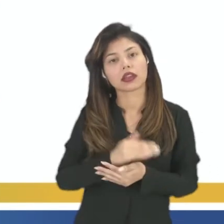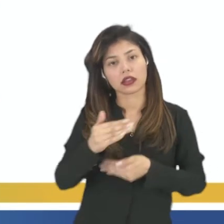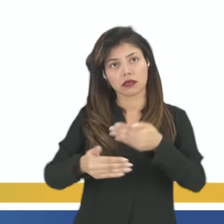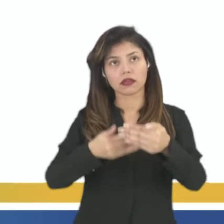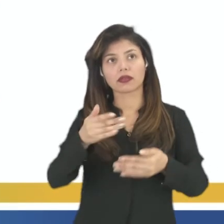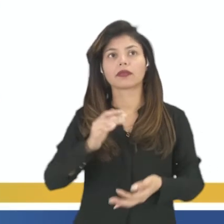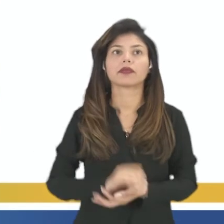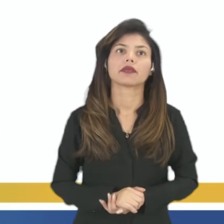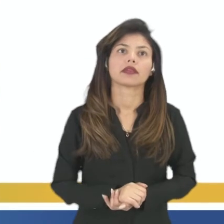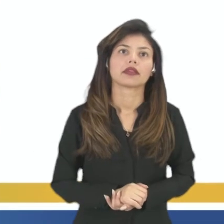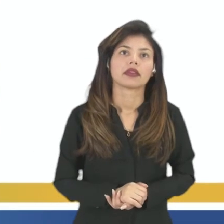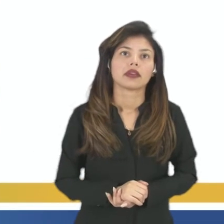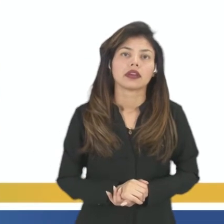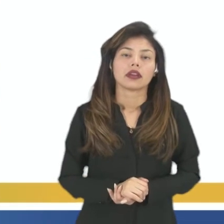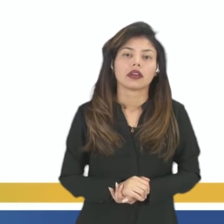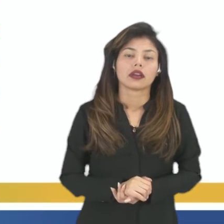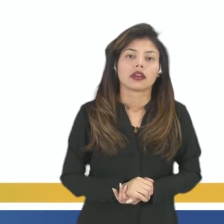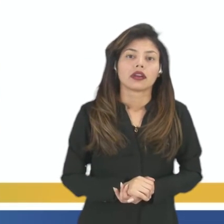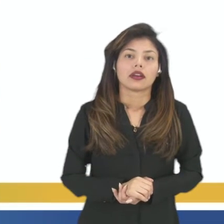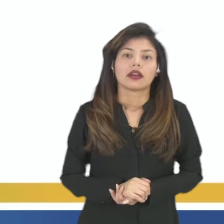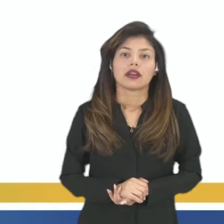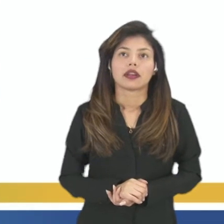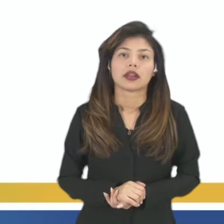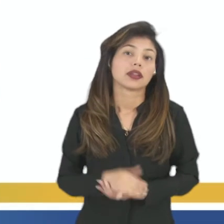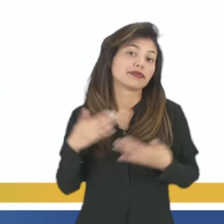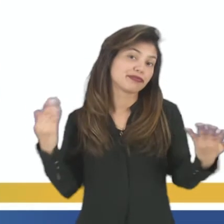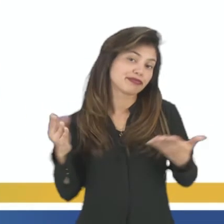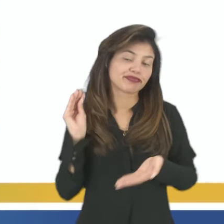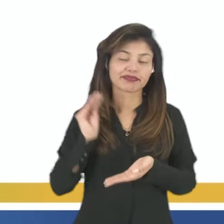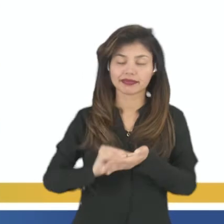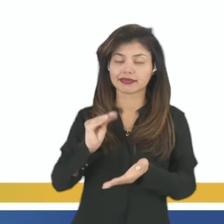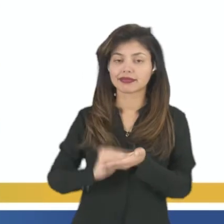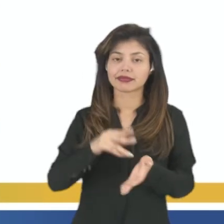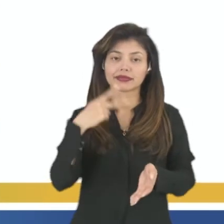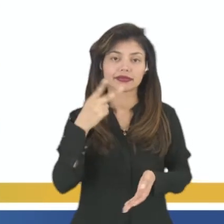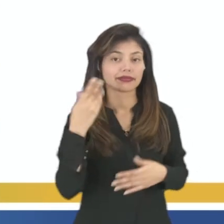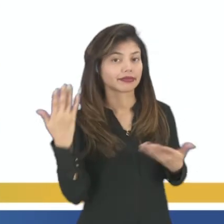desenvolvida. E eu não poderia faltar de falar de